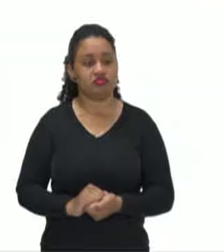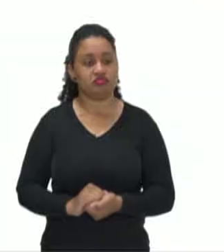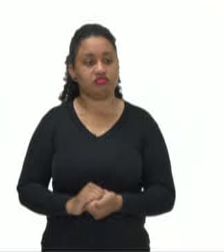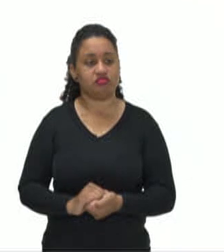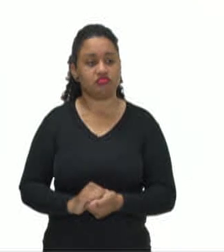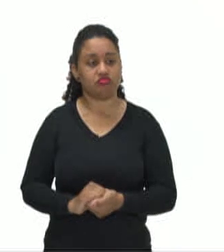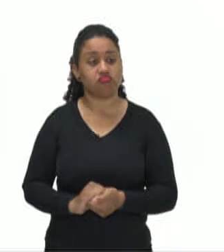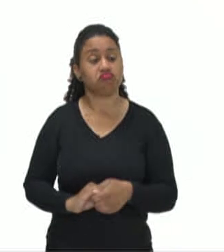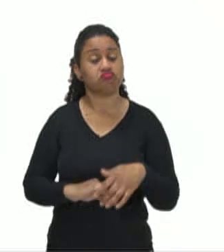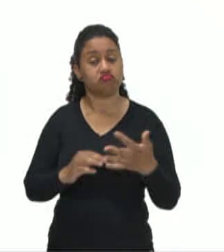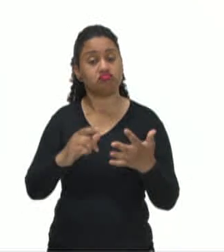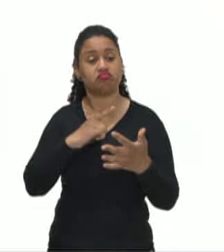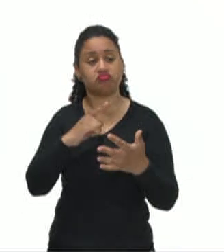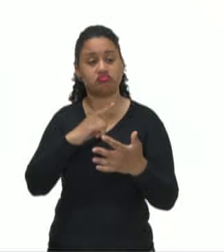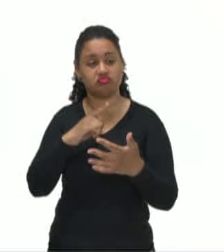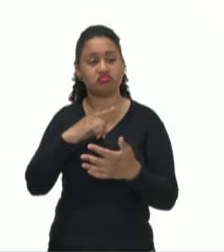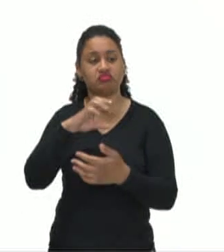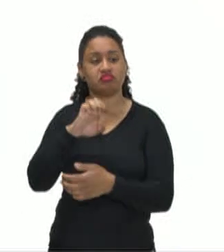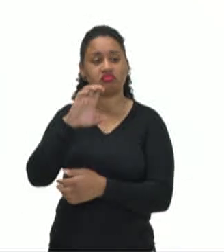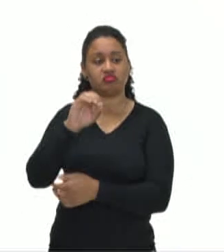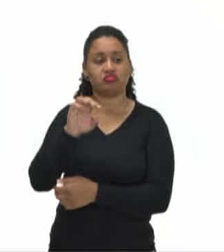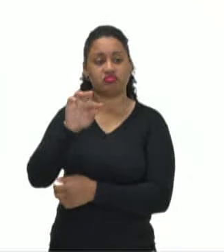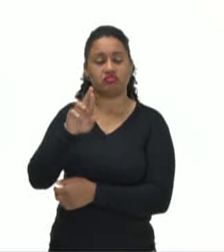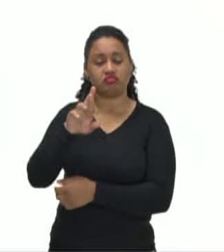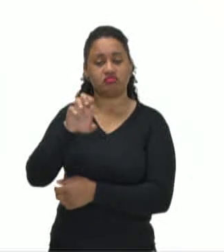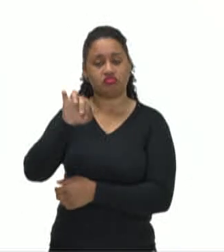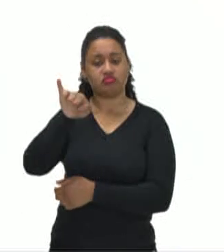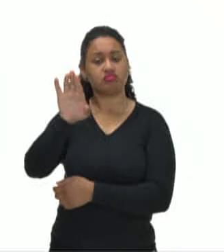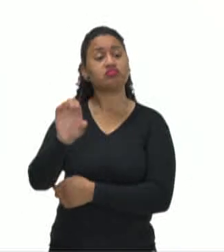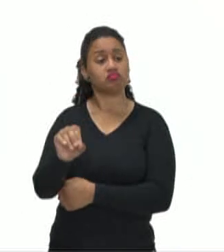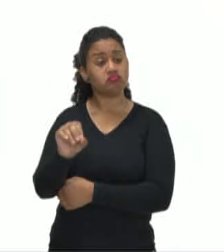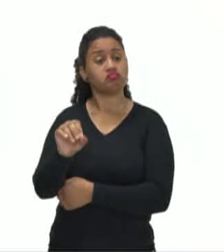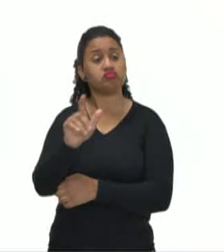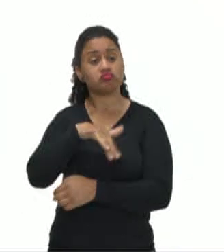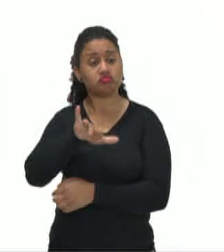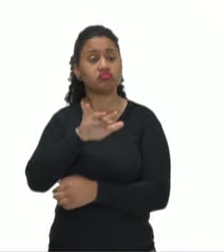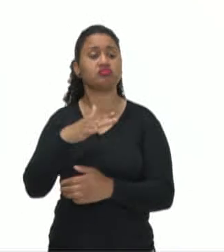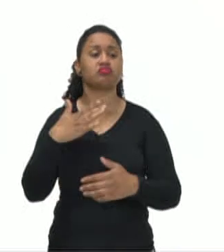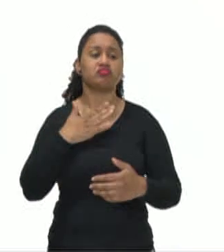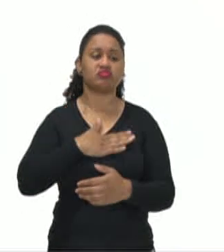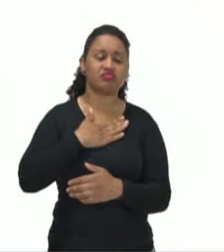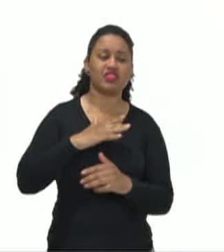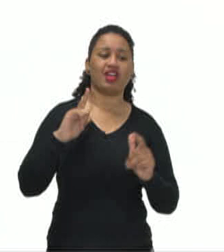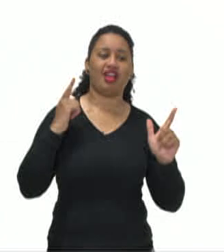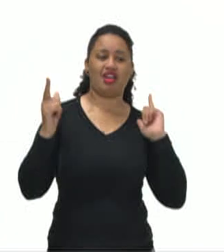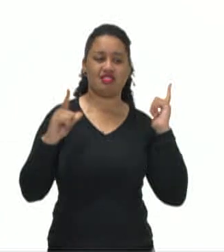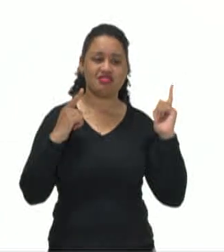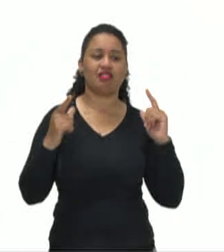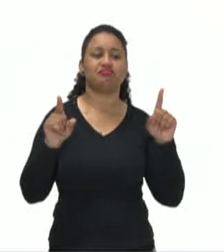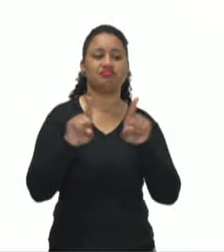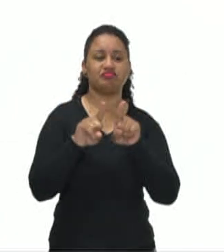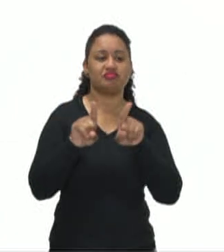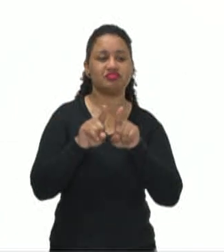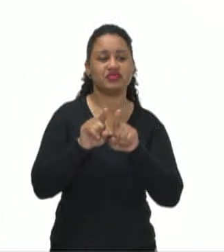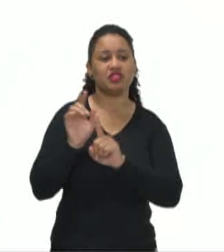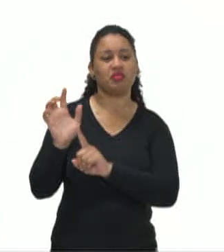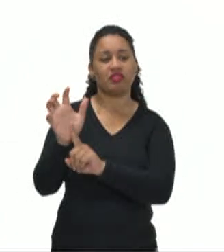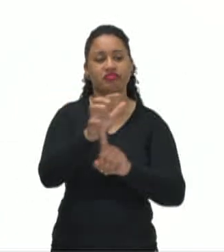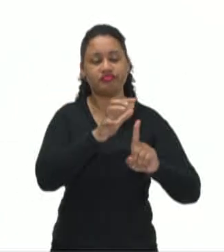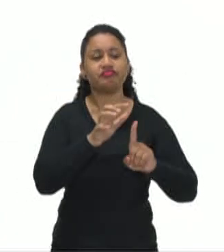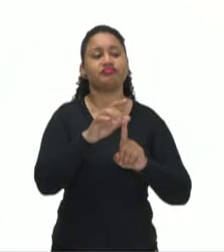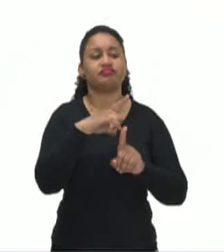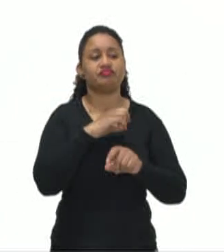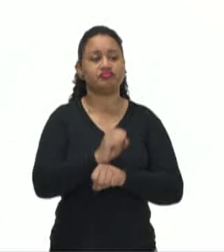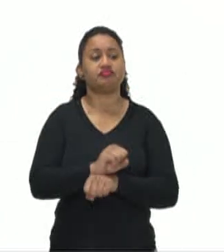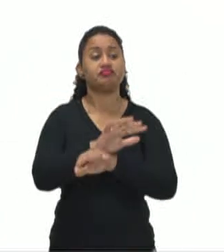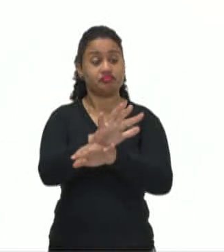A presença do ecoturismo no contexto do lazer, as competições esportivas e a influência da mídia estão entre